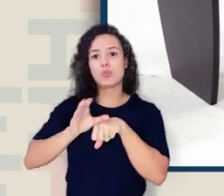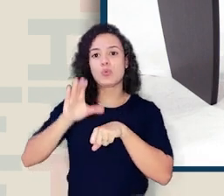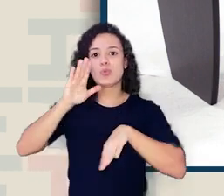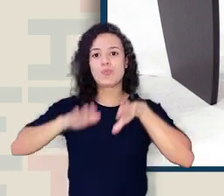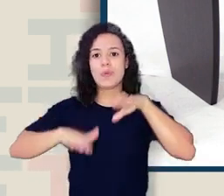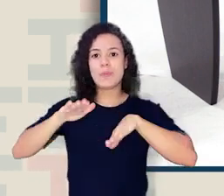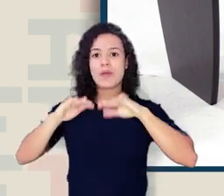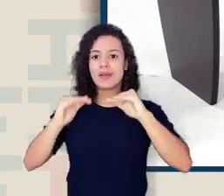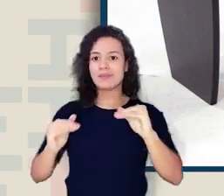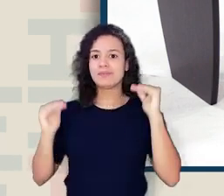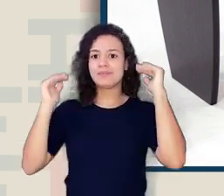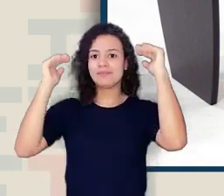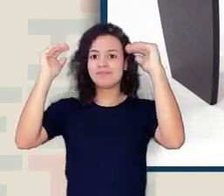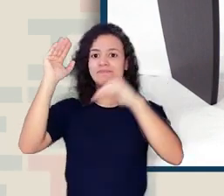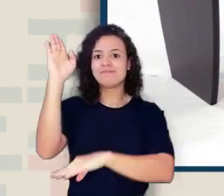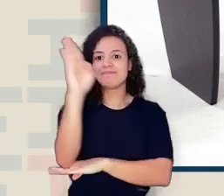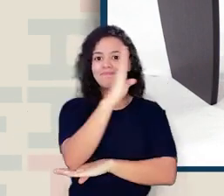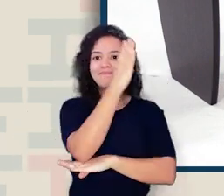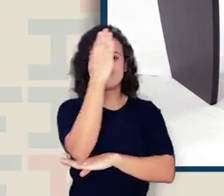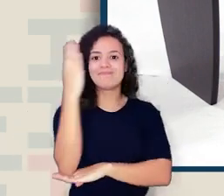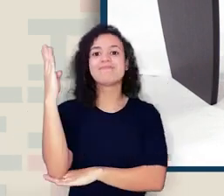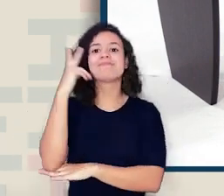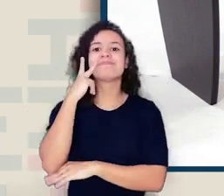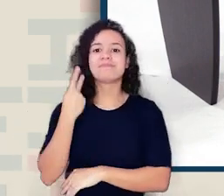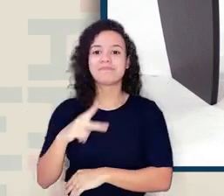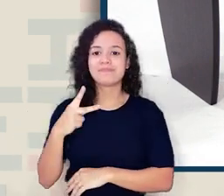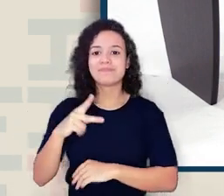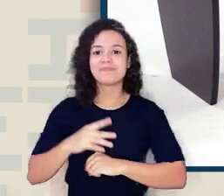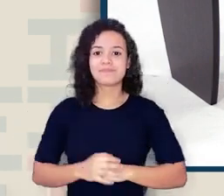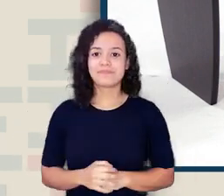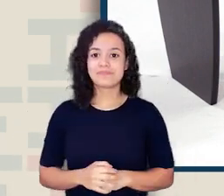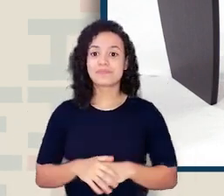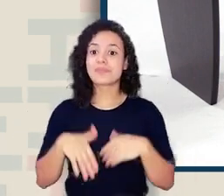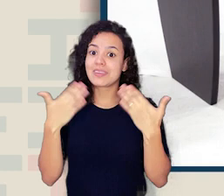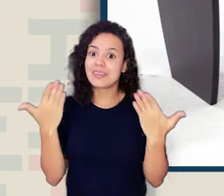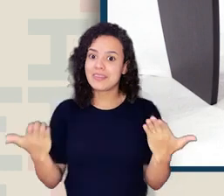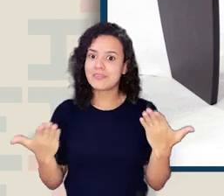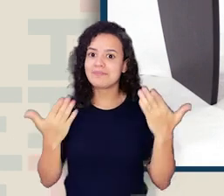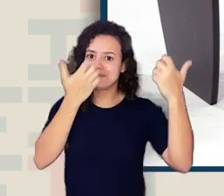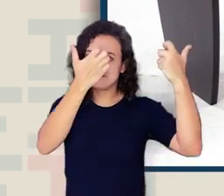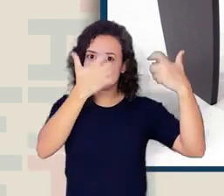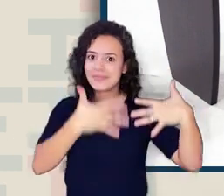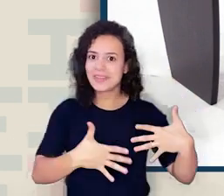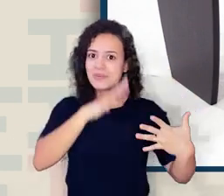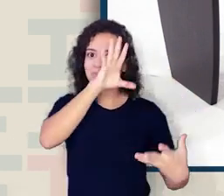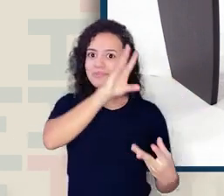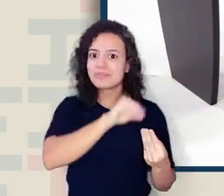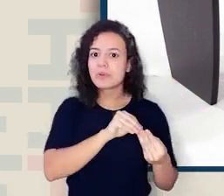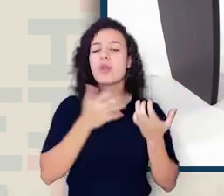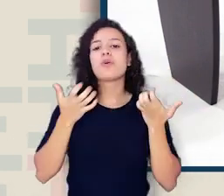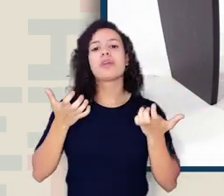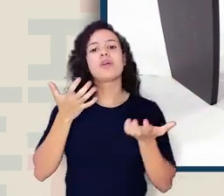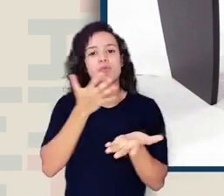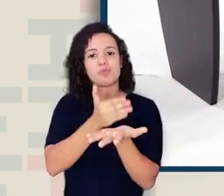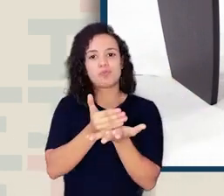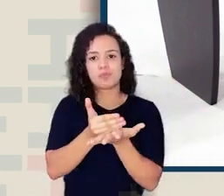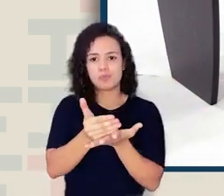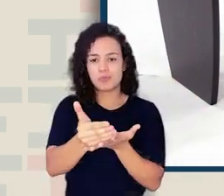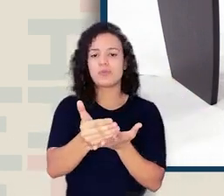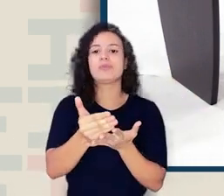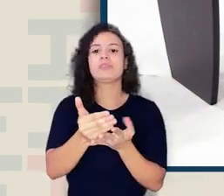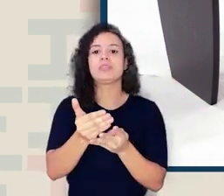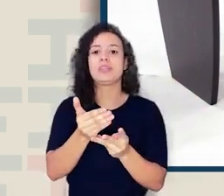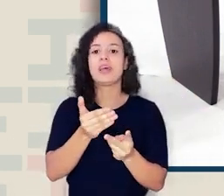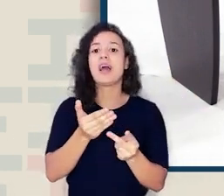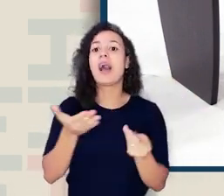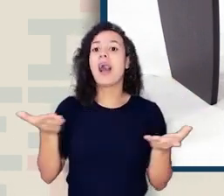curso de percussão avançada nos ritmos do nosso maracatu cearense. Bom, dito isso, quero